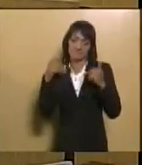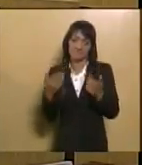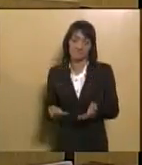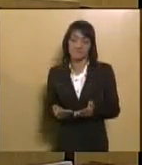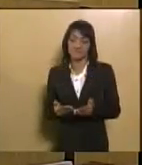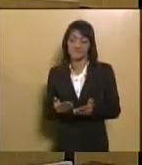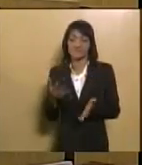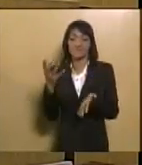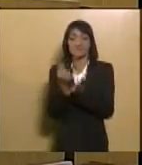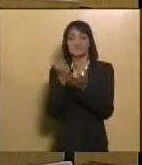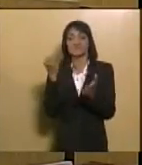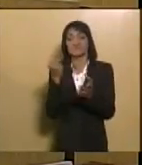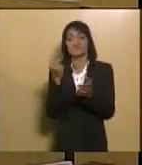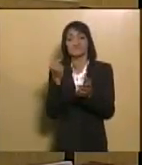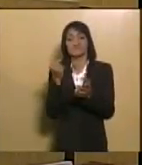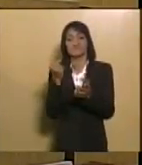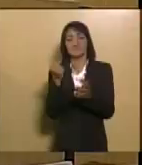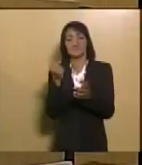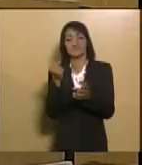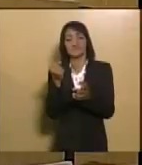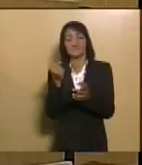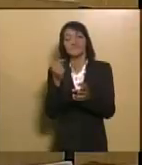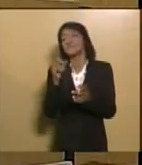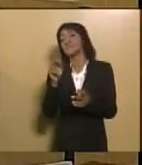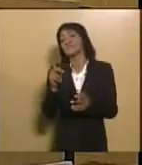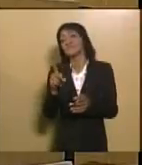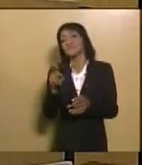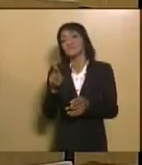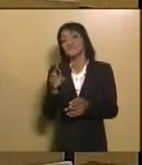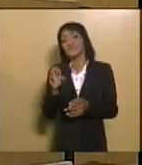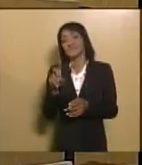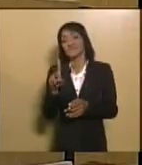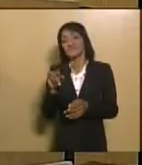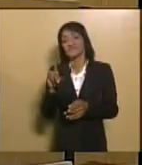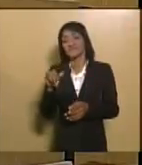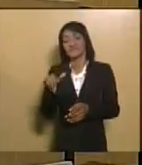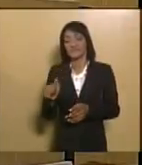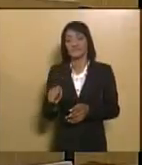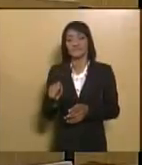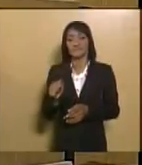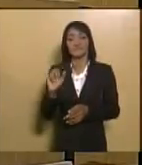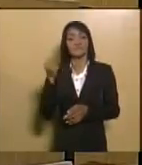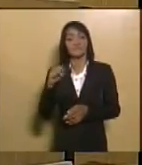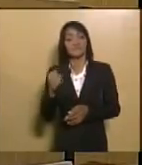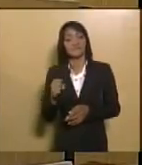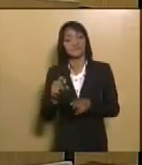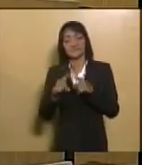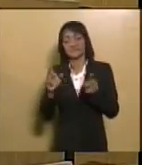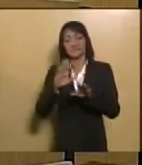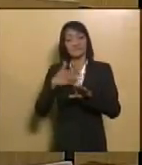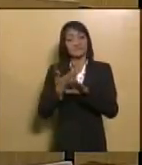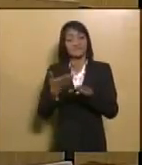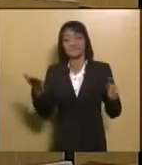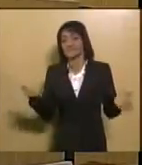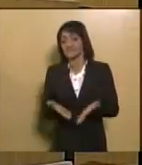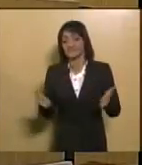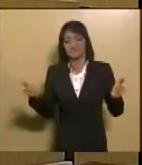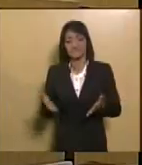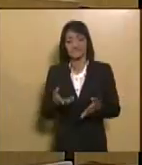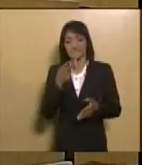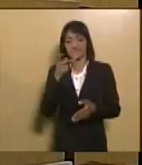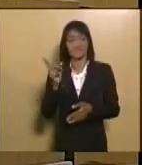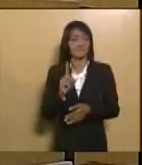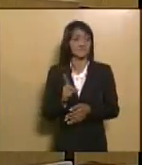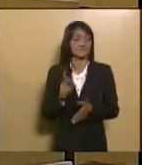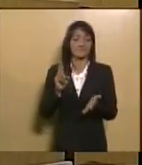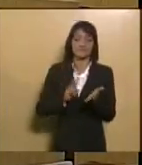Previdência Estadual do Sergipe. Mas, até hoje, o governo não se manifestou publicamente se vai ou